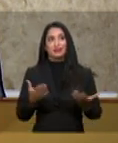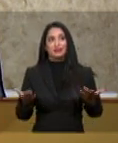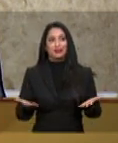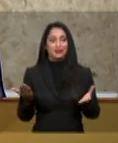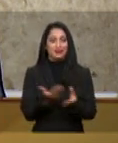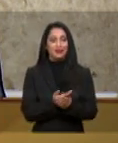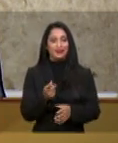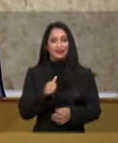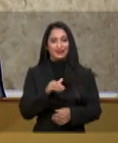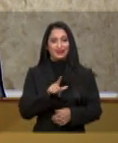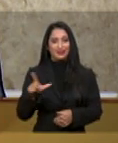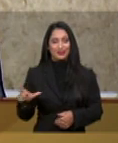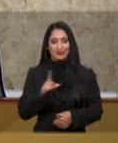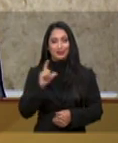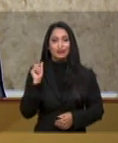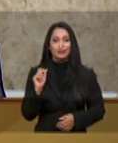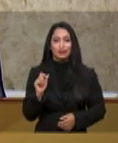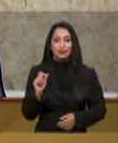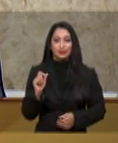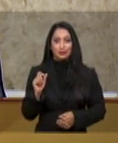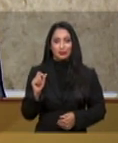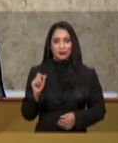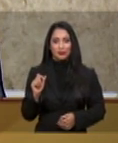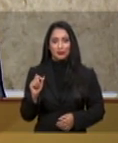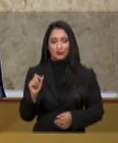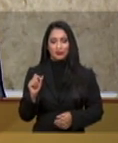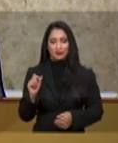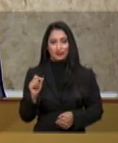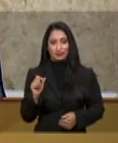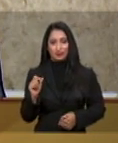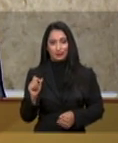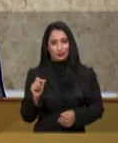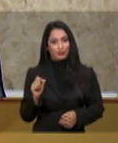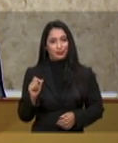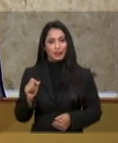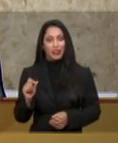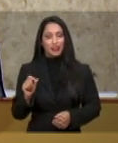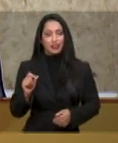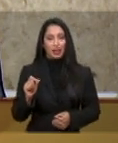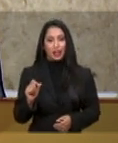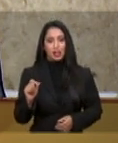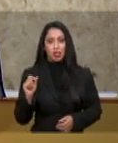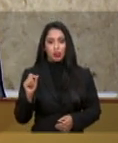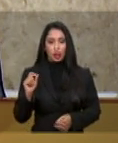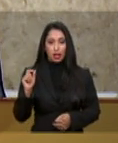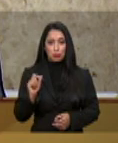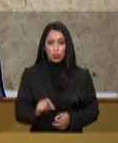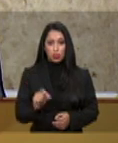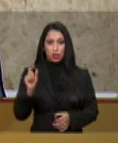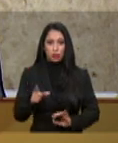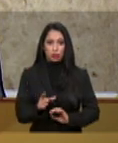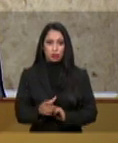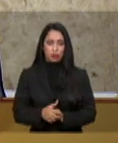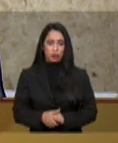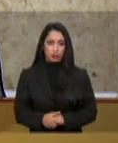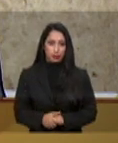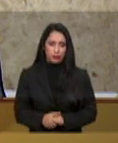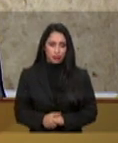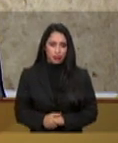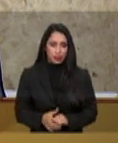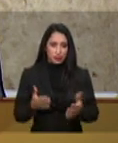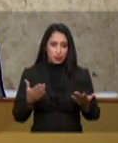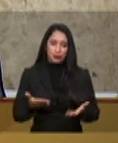penal não é exigível apenas para os crimes materiais, mas sim para qualquer infração penal. Com a